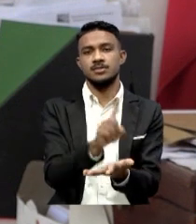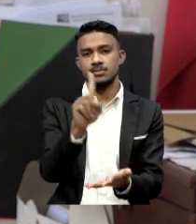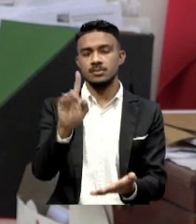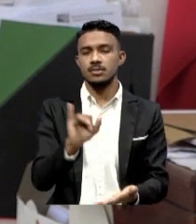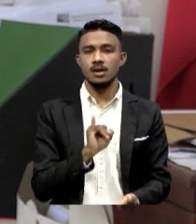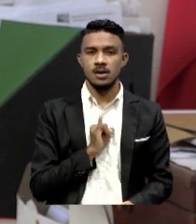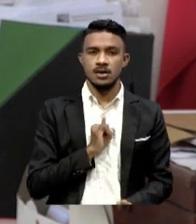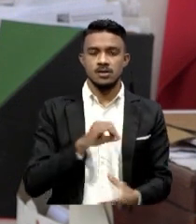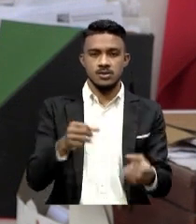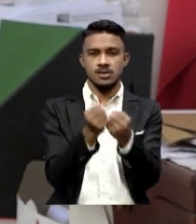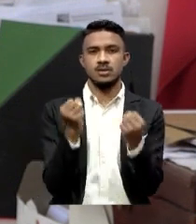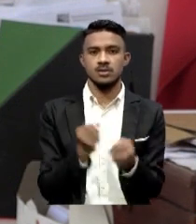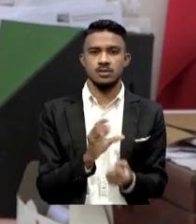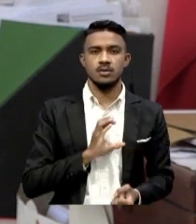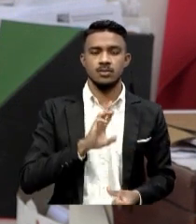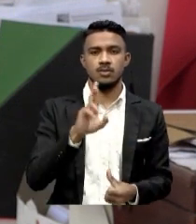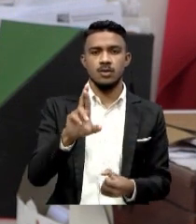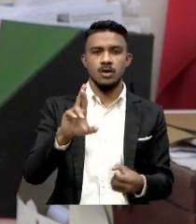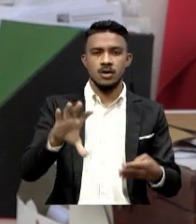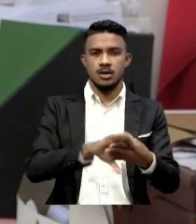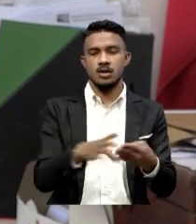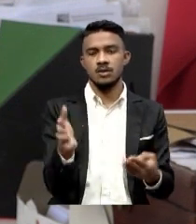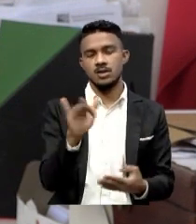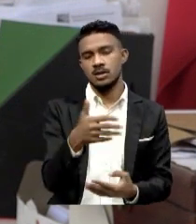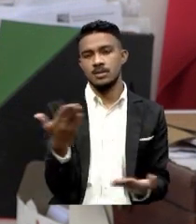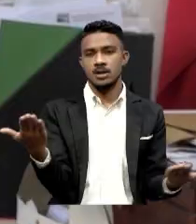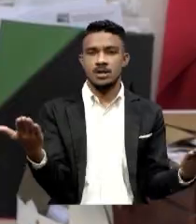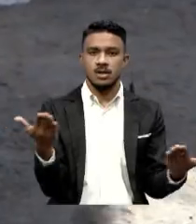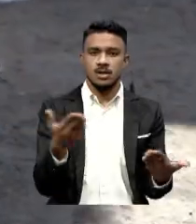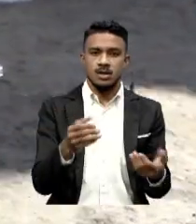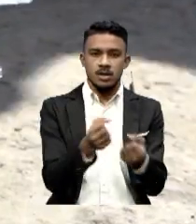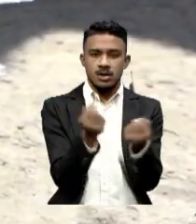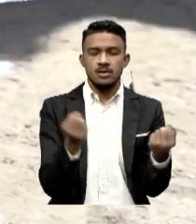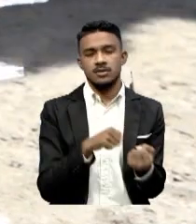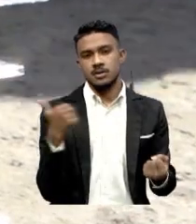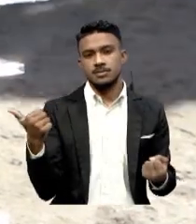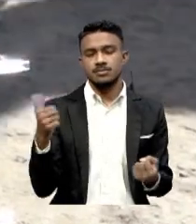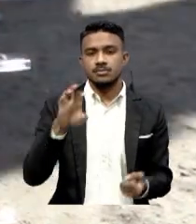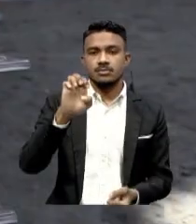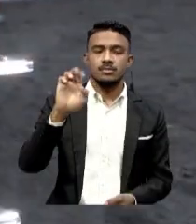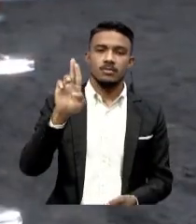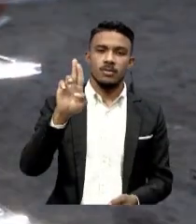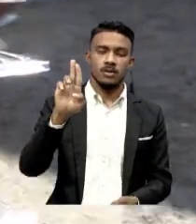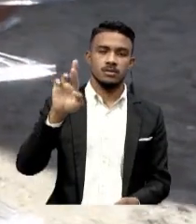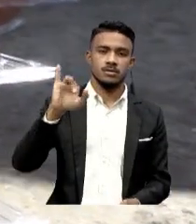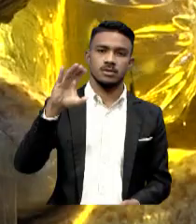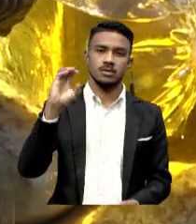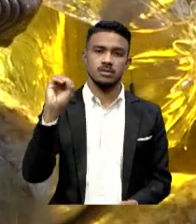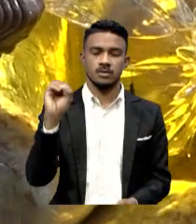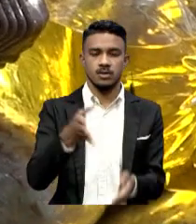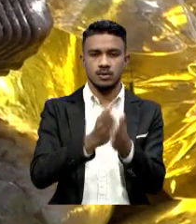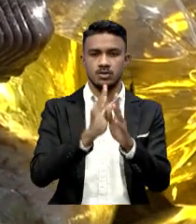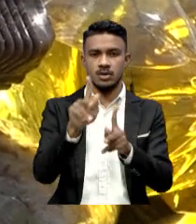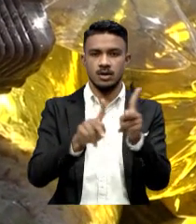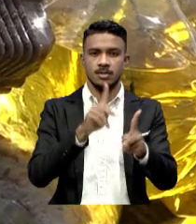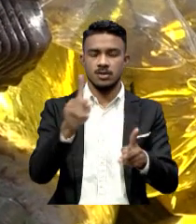suco comoro, cartão não bem suco selo, tira tem que vá e suco selo. Eurico de Jesus mas husu ba comunidade atu coopera